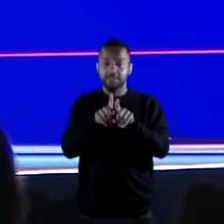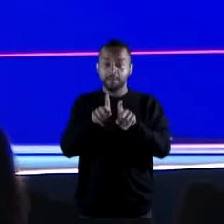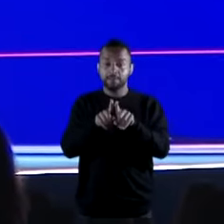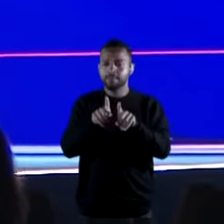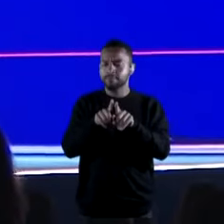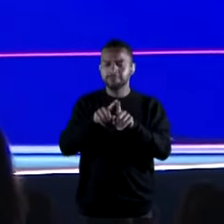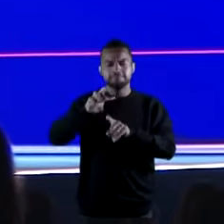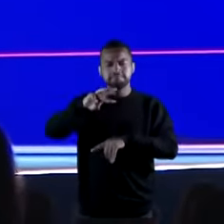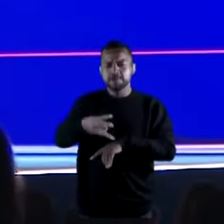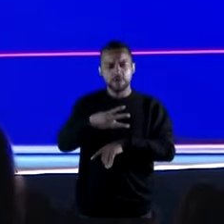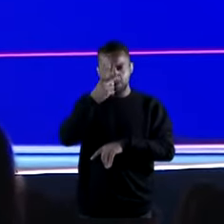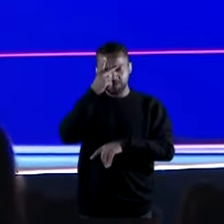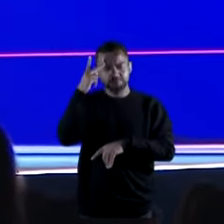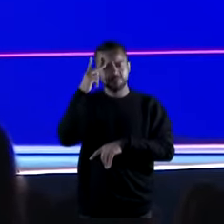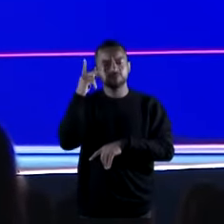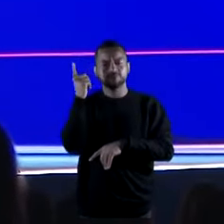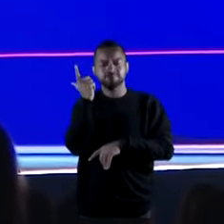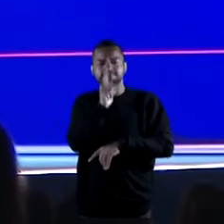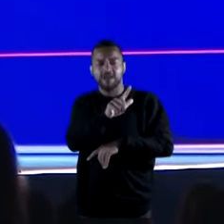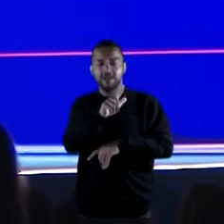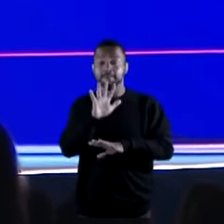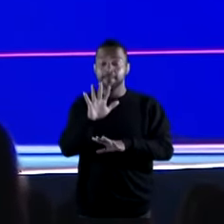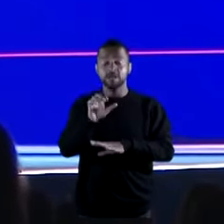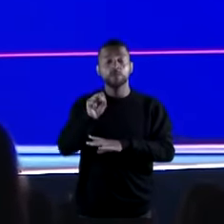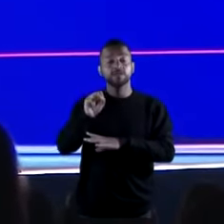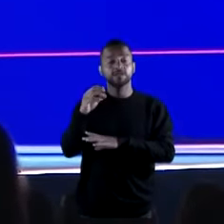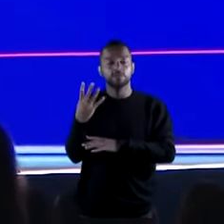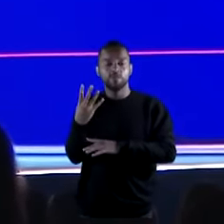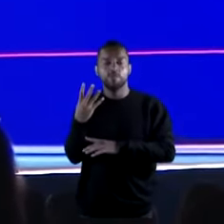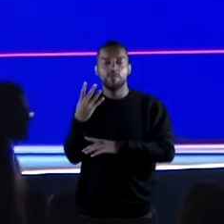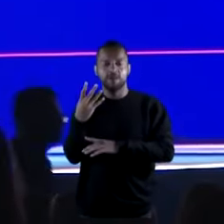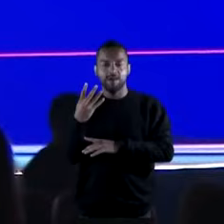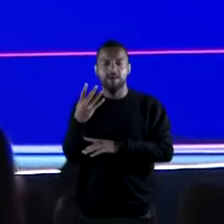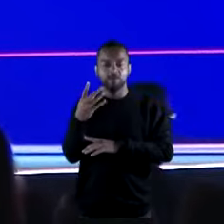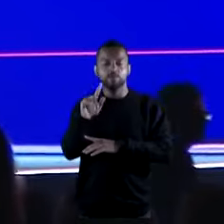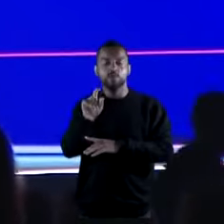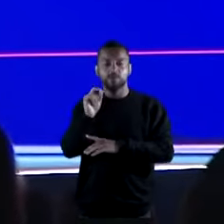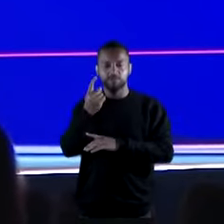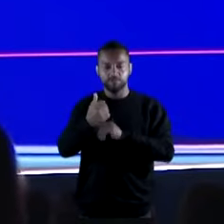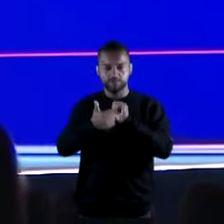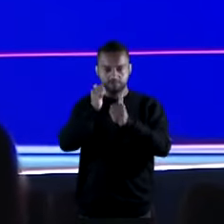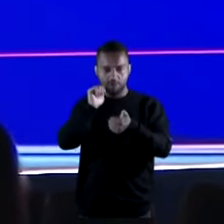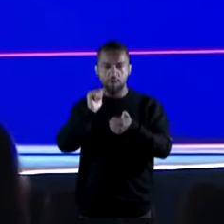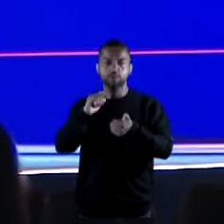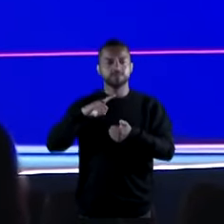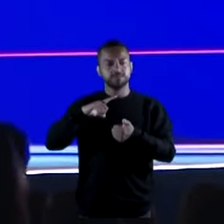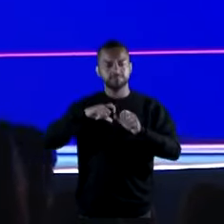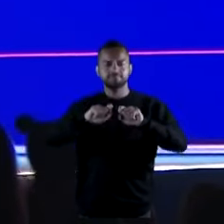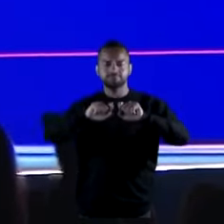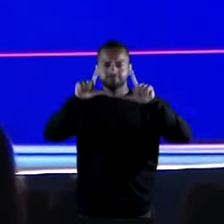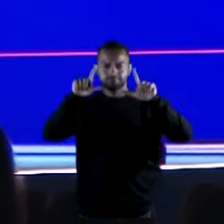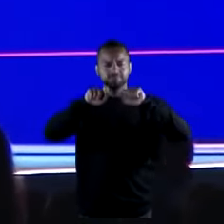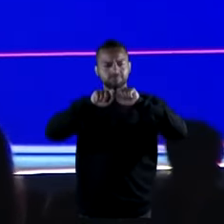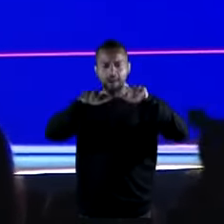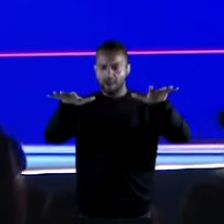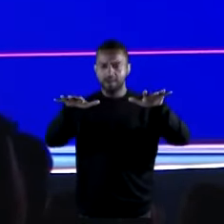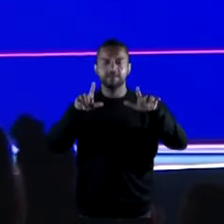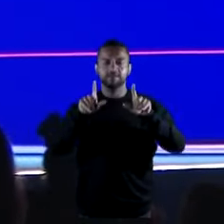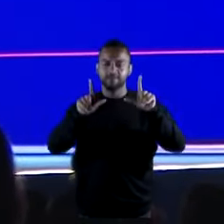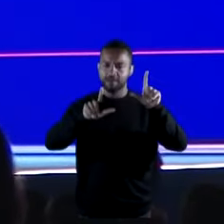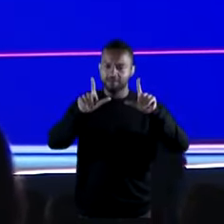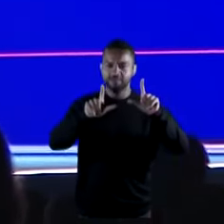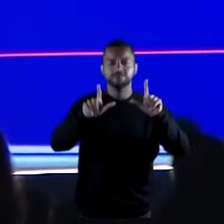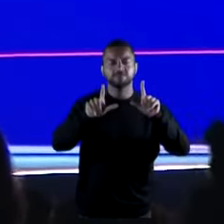pessoas alcançadas. Sem falar que 84 dos 104 jogos tiveram transmissão gratuita em TV aberta ou